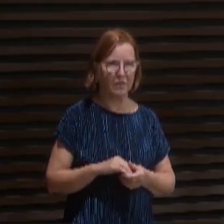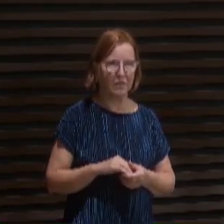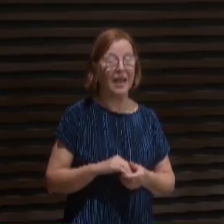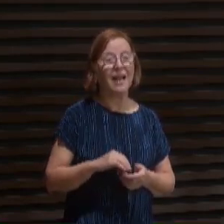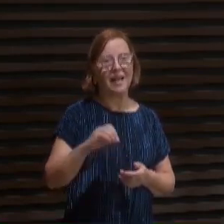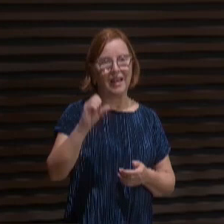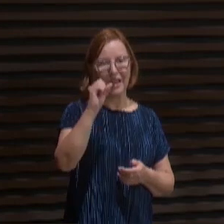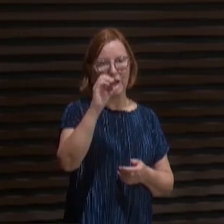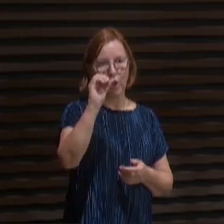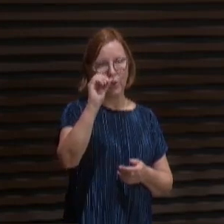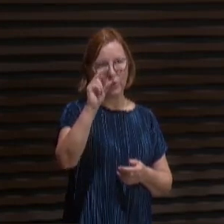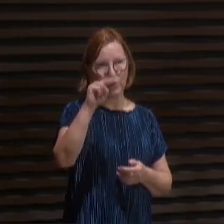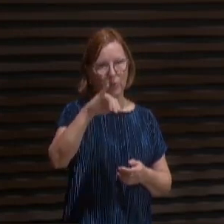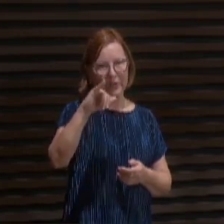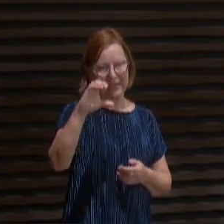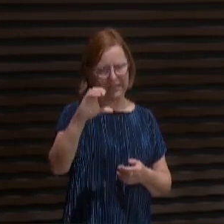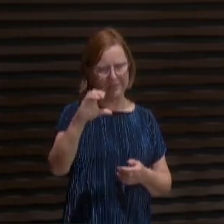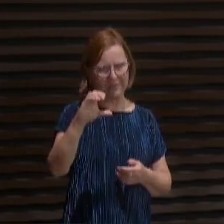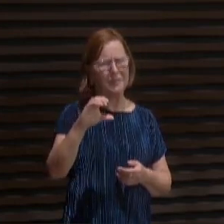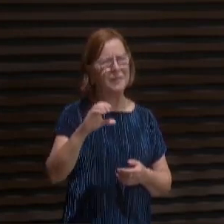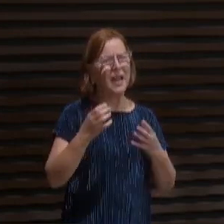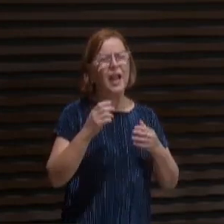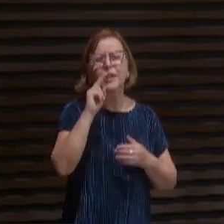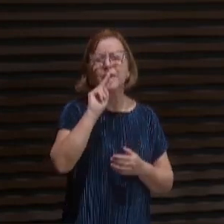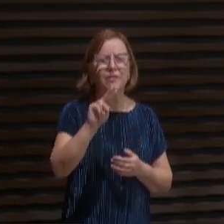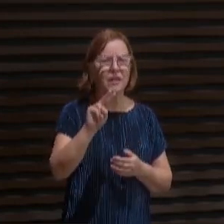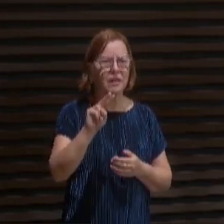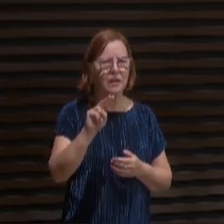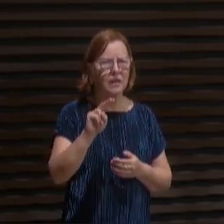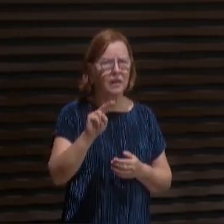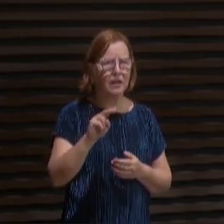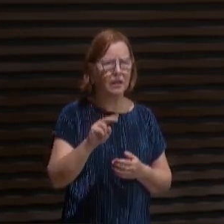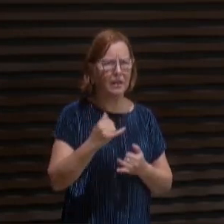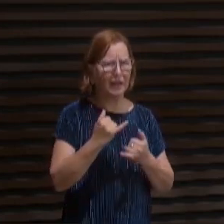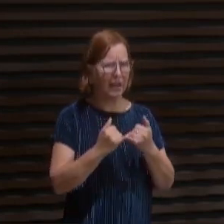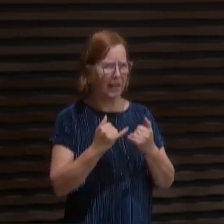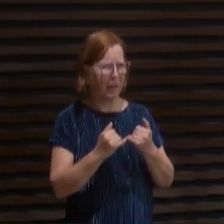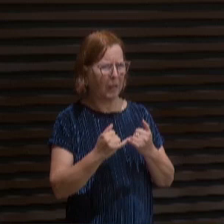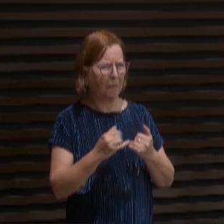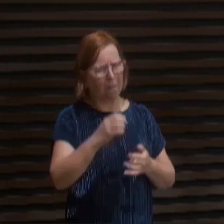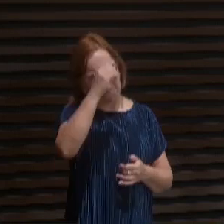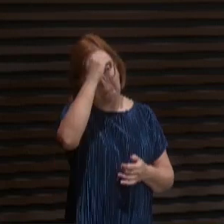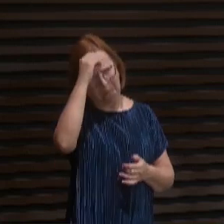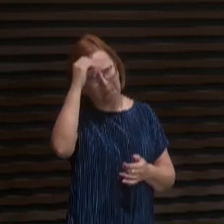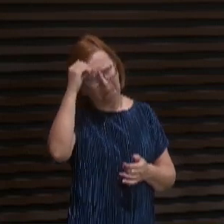Sonic. Eu digo, deixa eu ver como é que é esse Sonic. Ih, parece ingênuo. É engano.